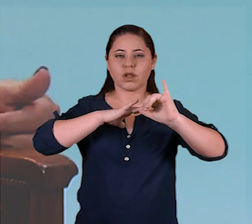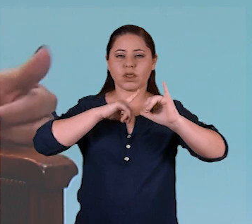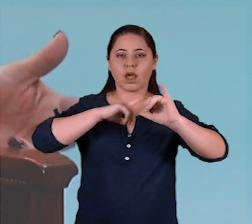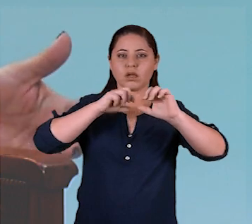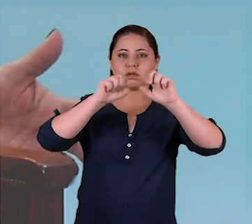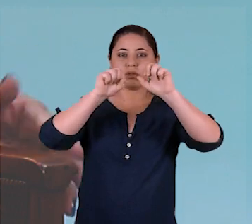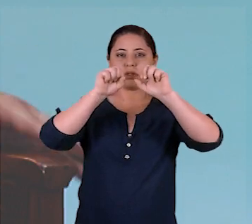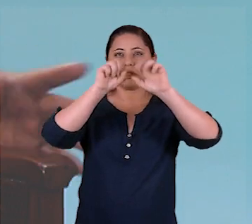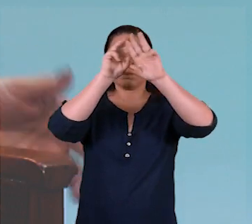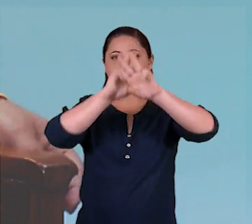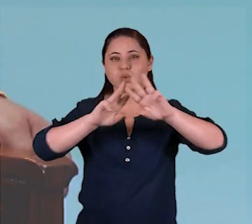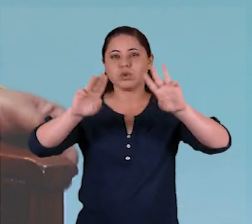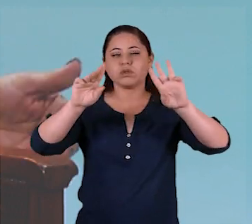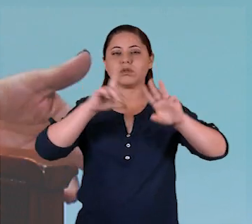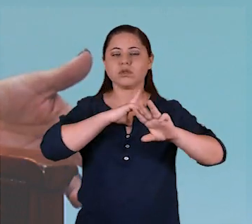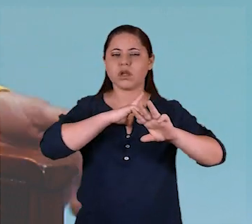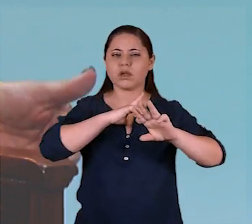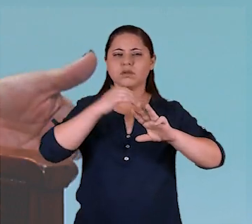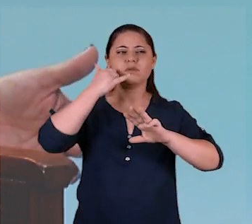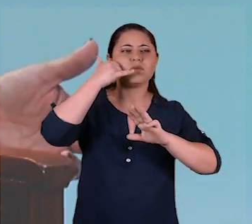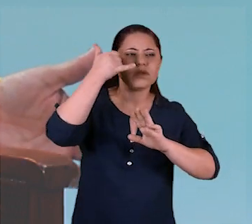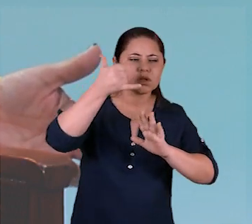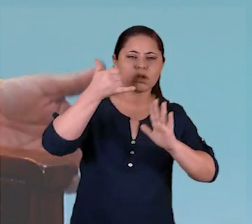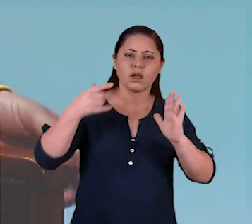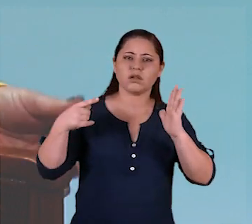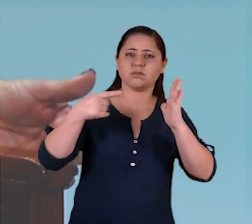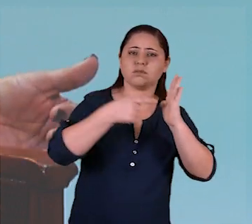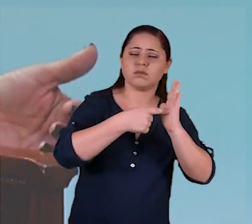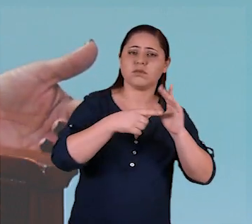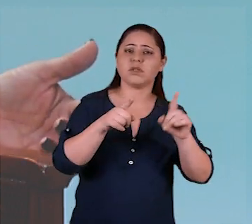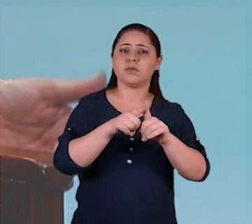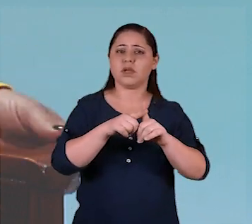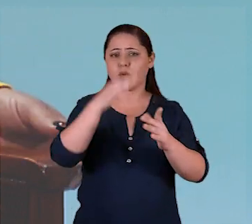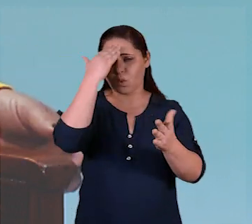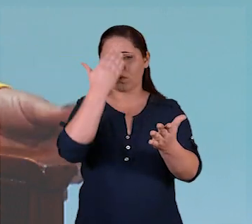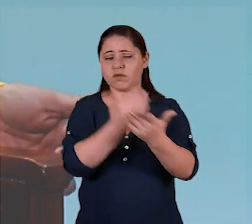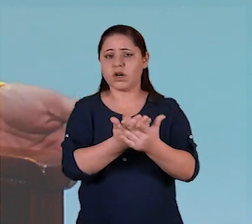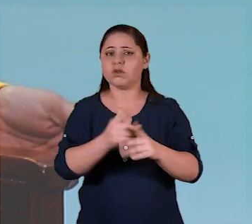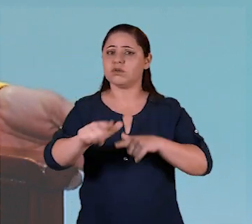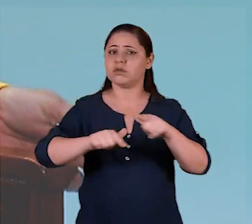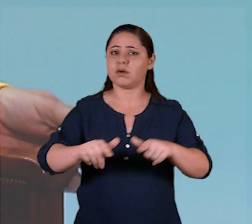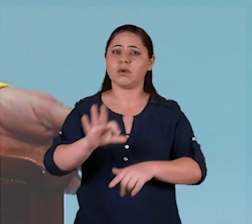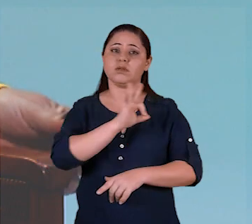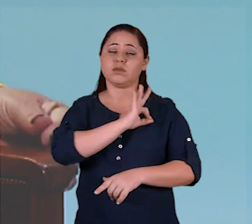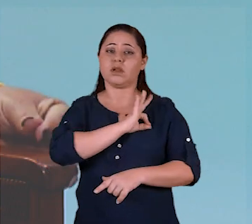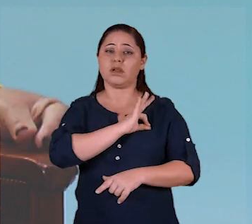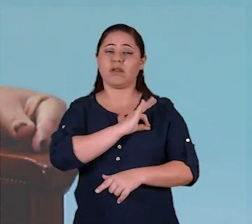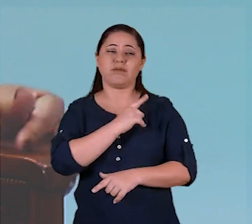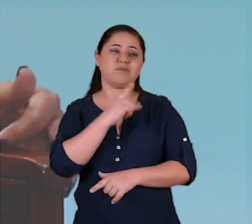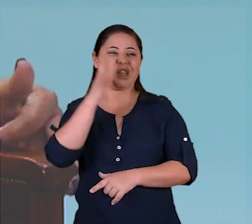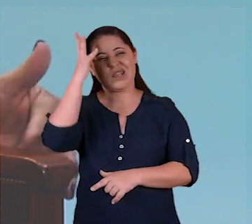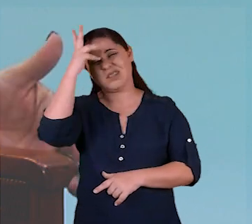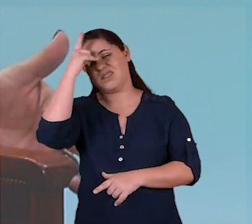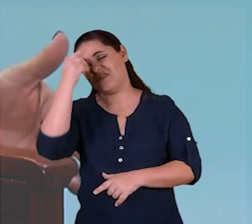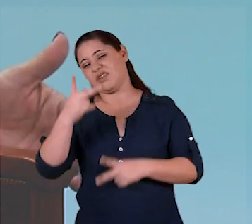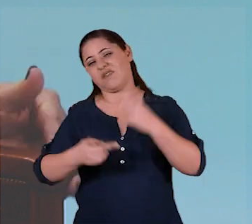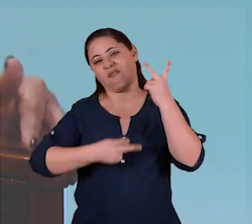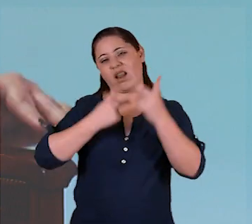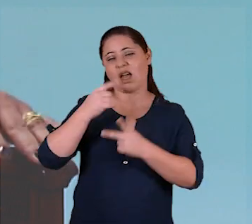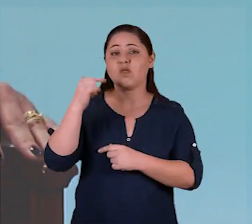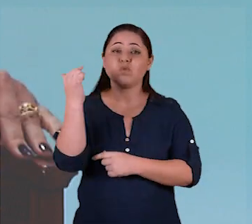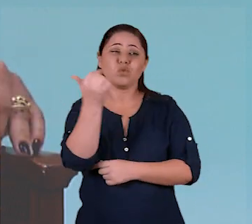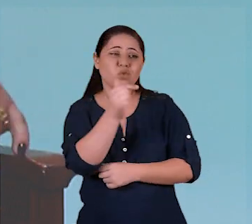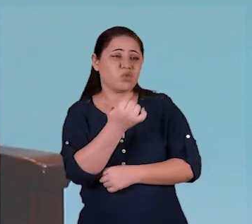informação, né, de contato, tem que ligar, tem que ir, tem que confiar no trabalho da polícia. Né? Então, não adianta falar,